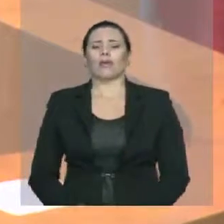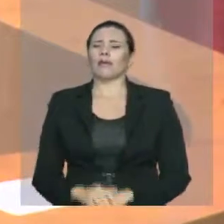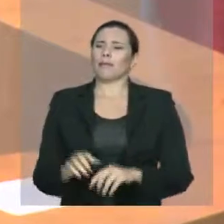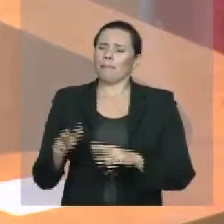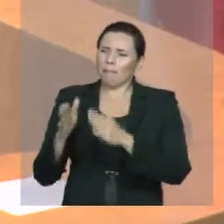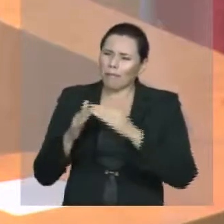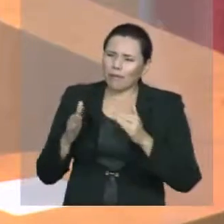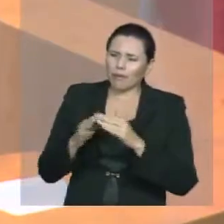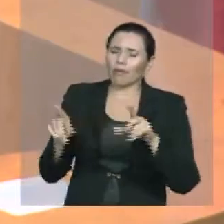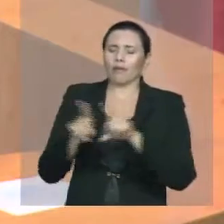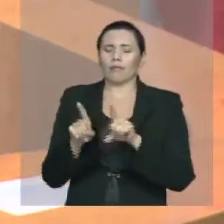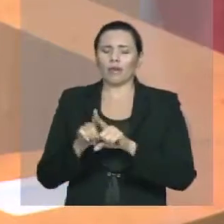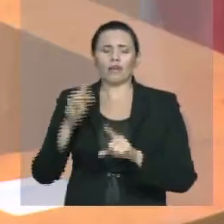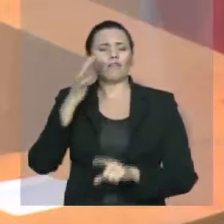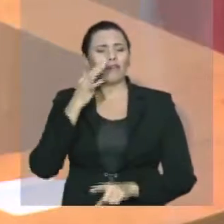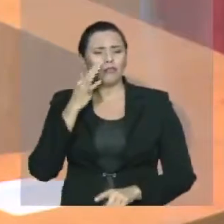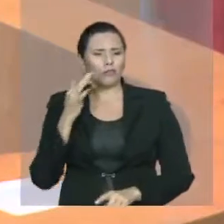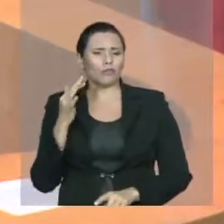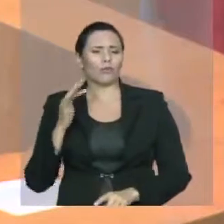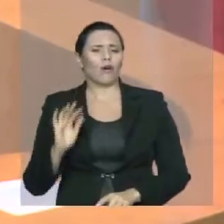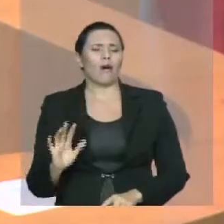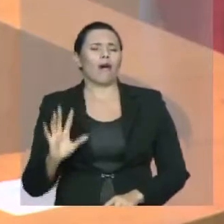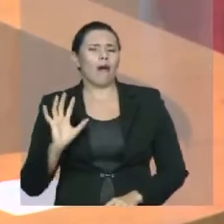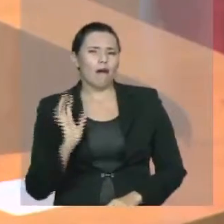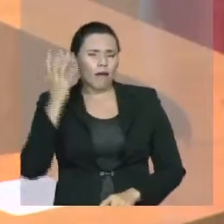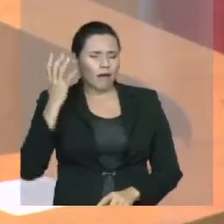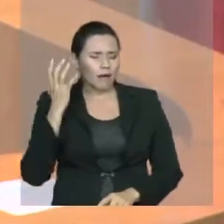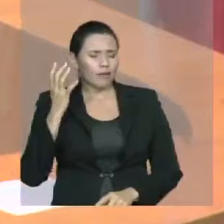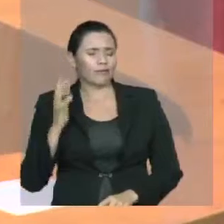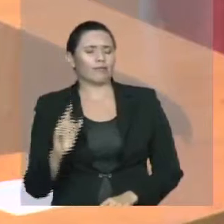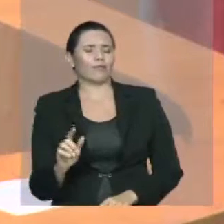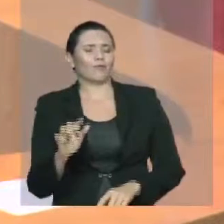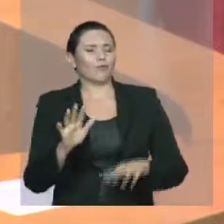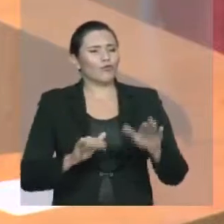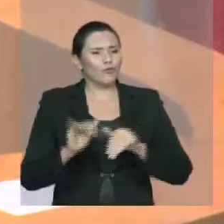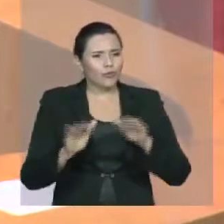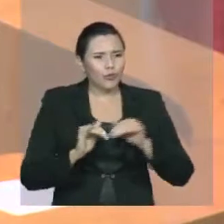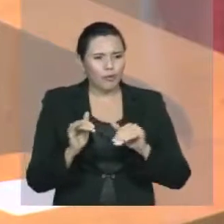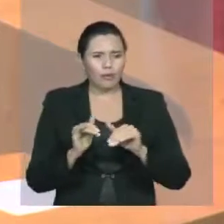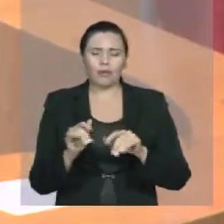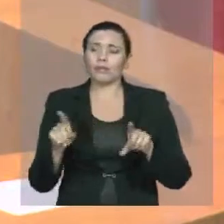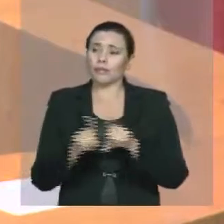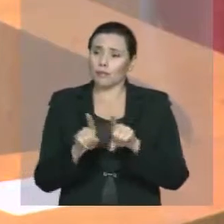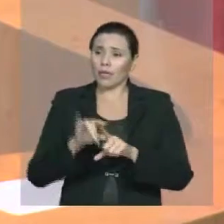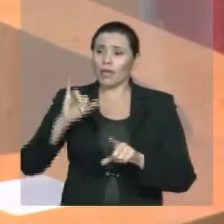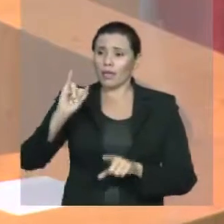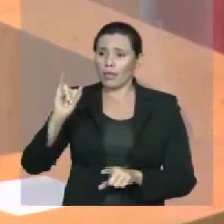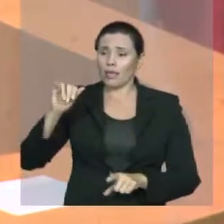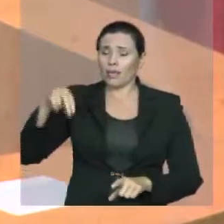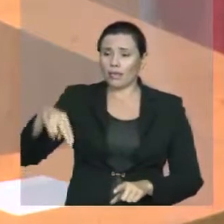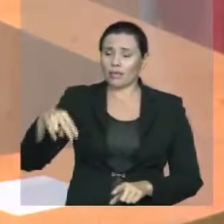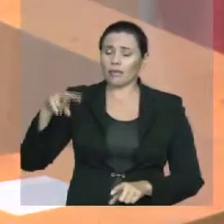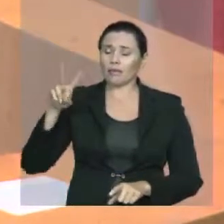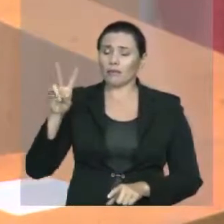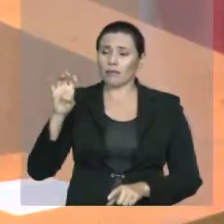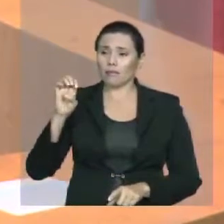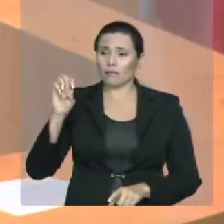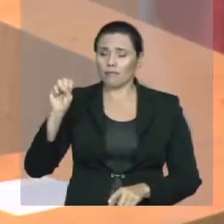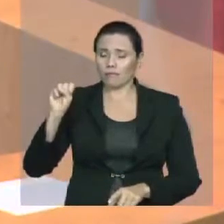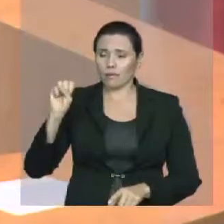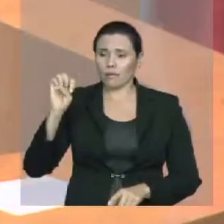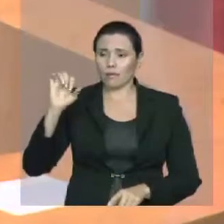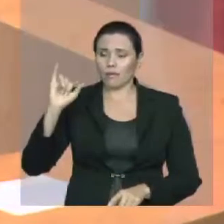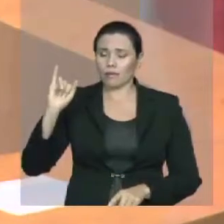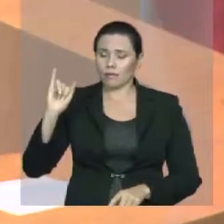dos peritos para o curso de formação dos investigadores. Nós temos 123 aguardando o